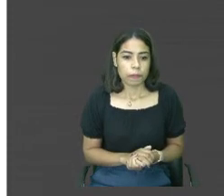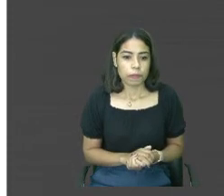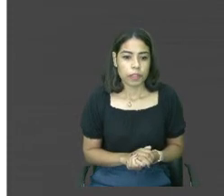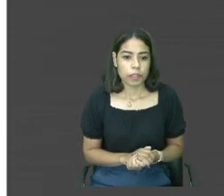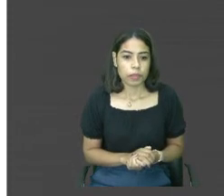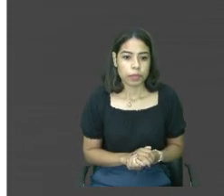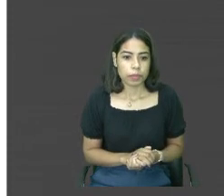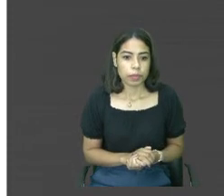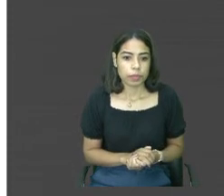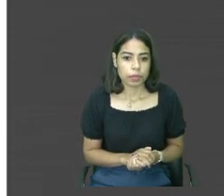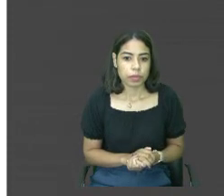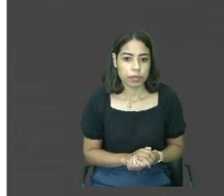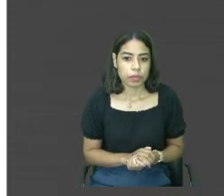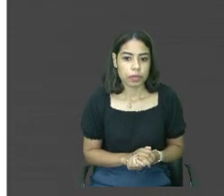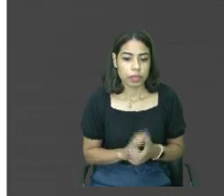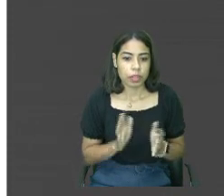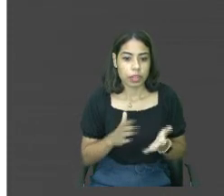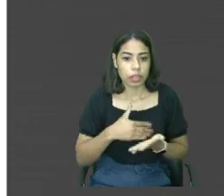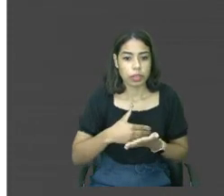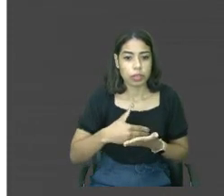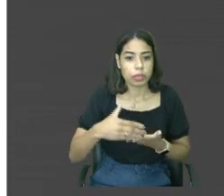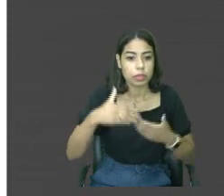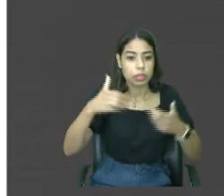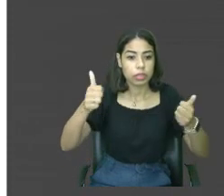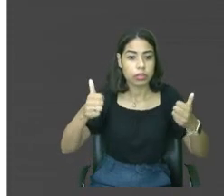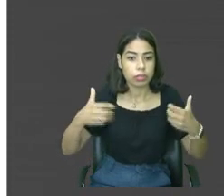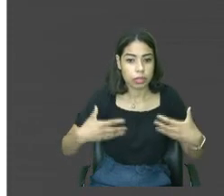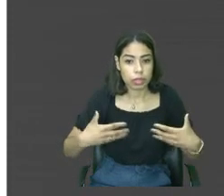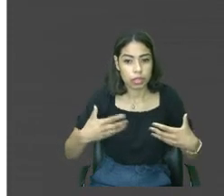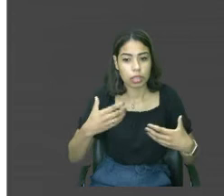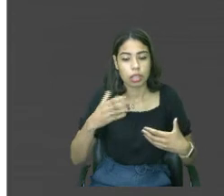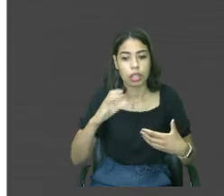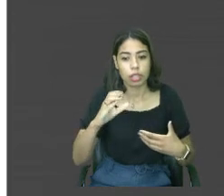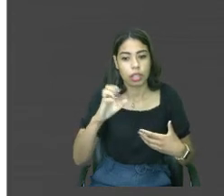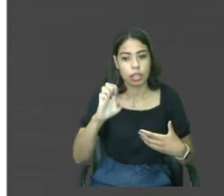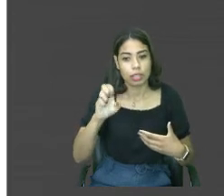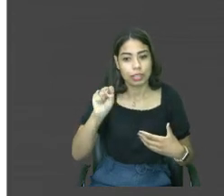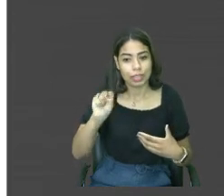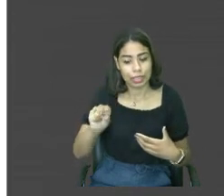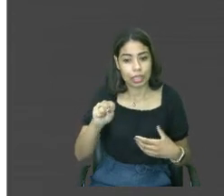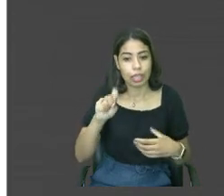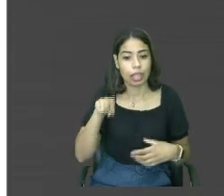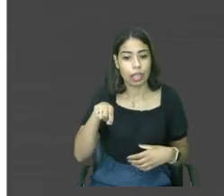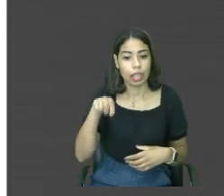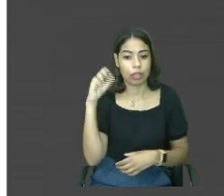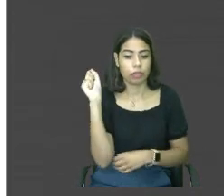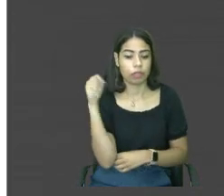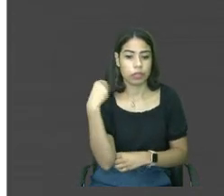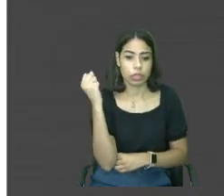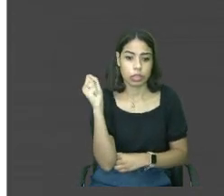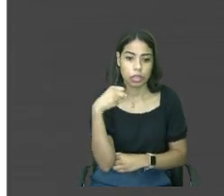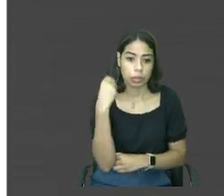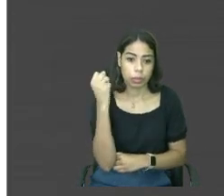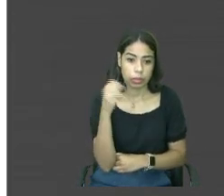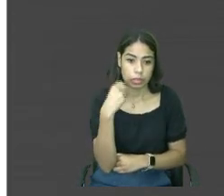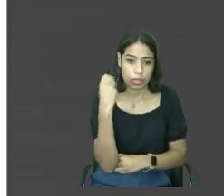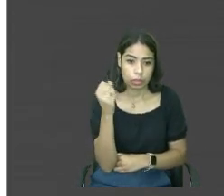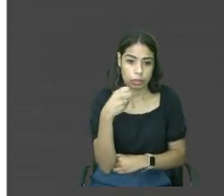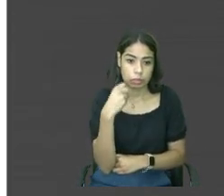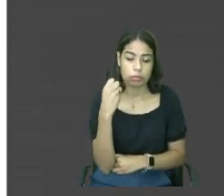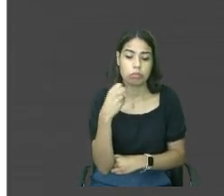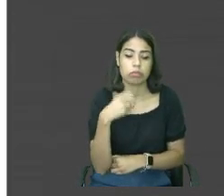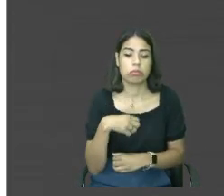Aqui a gente já começa a falar do SER, né, que é o Serviço de Fisioterapia, e o CIER. Aqui a gente tem no